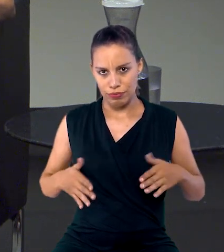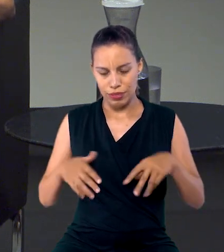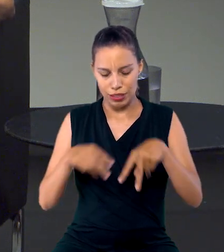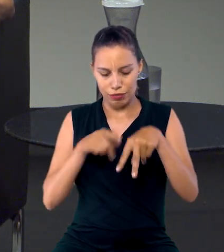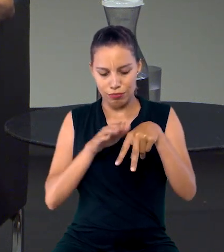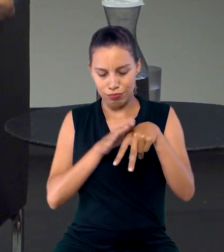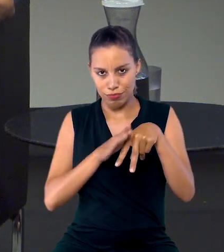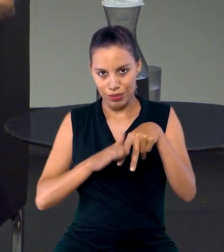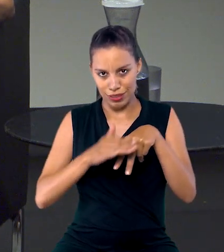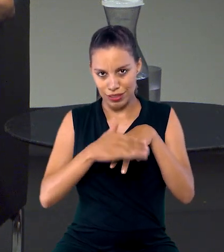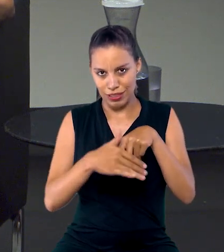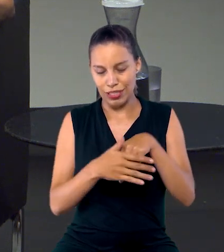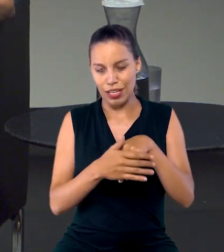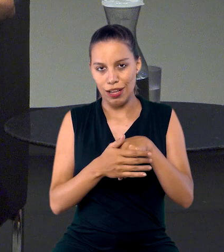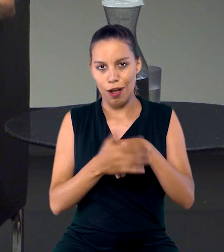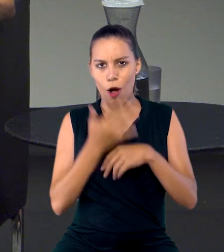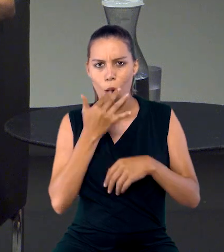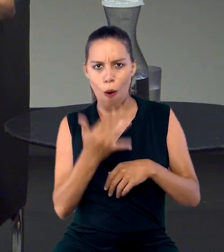colorida,